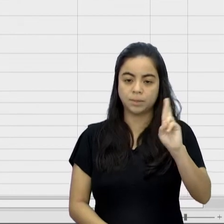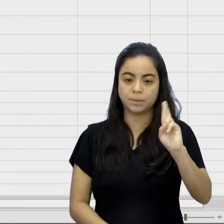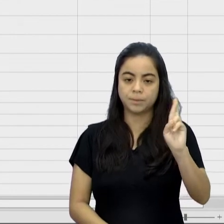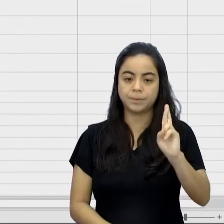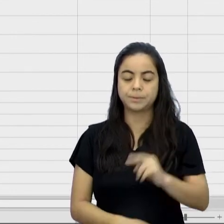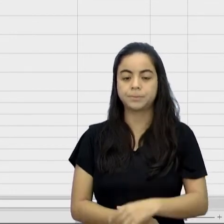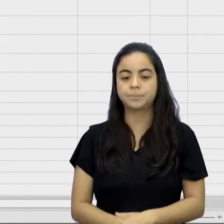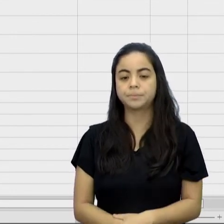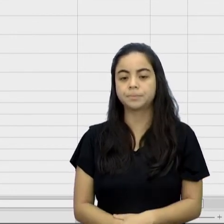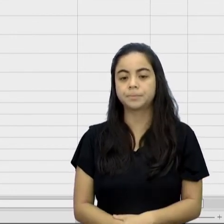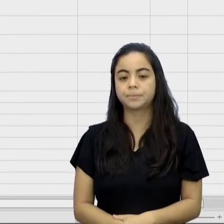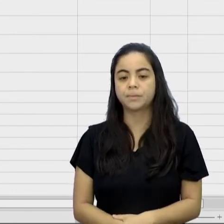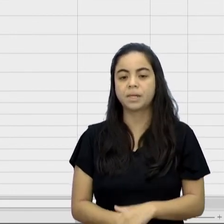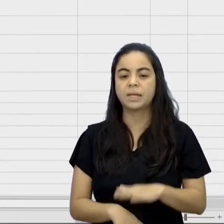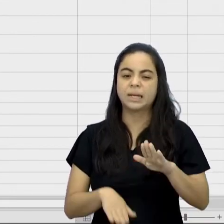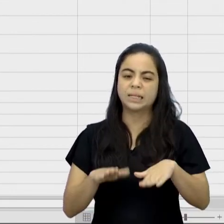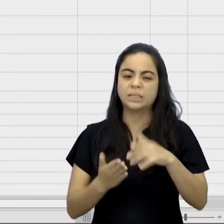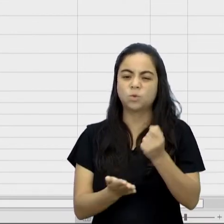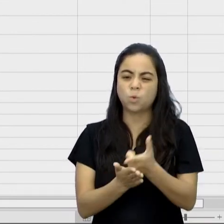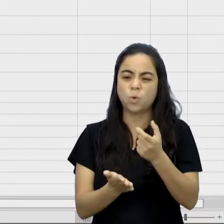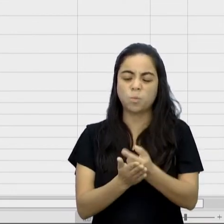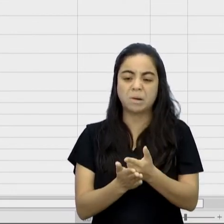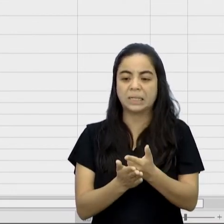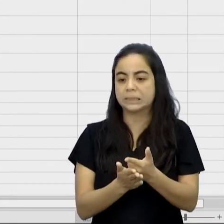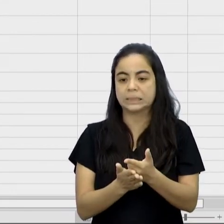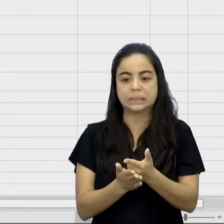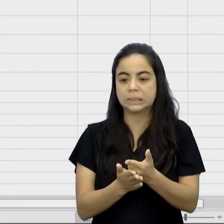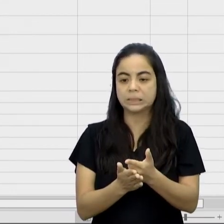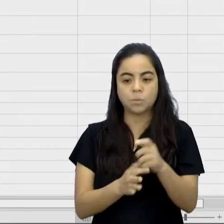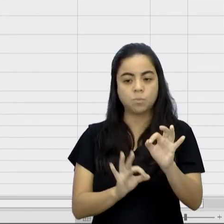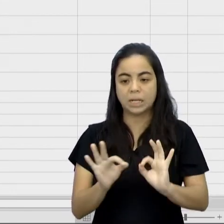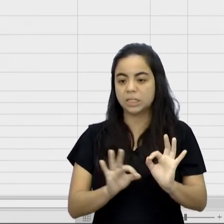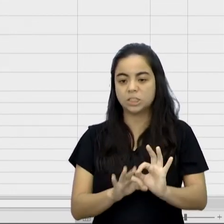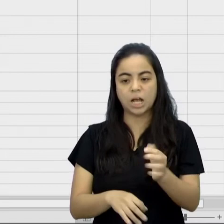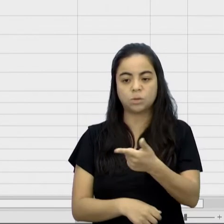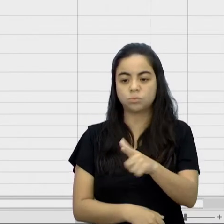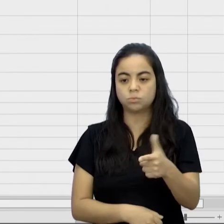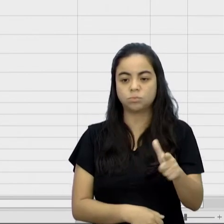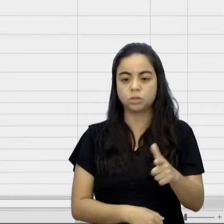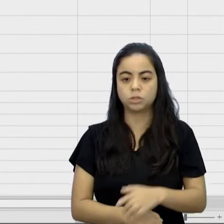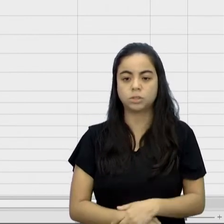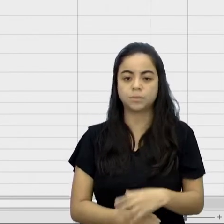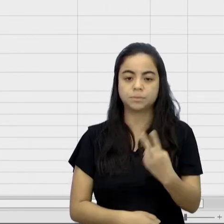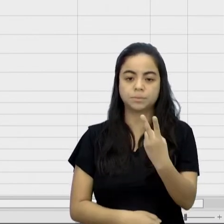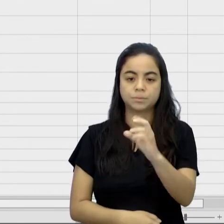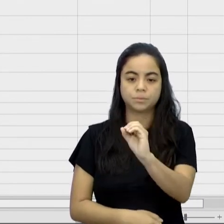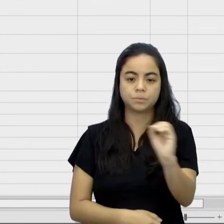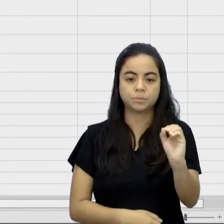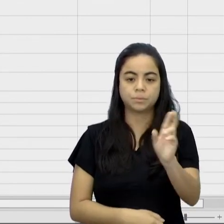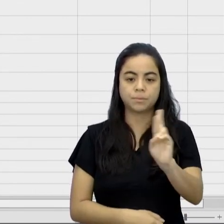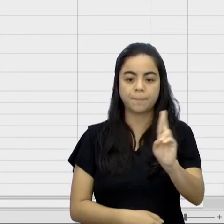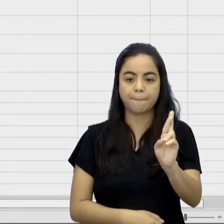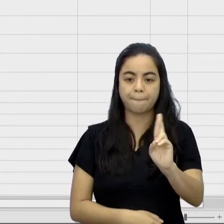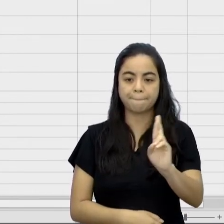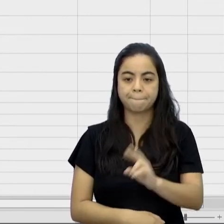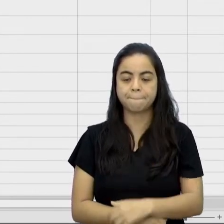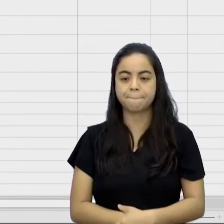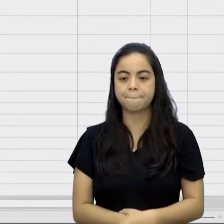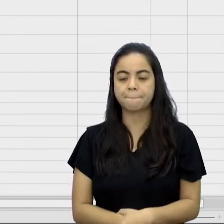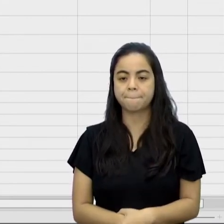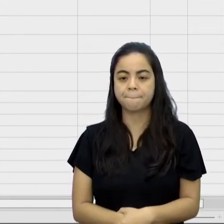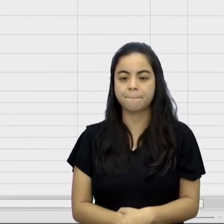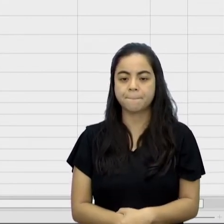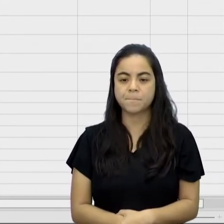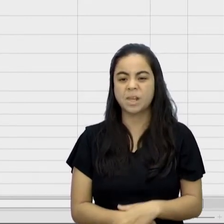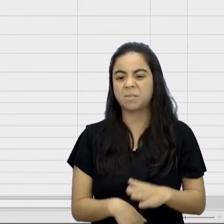tudo. Despesas não previstas. 200? 200. Gastou os 200? Gastamos 200. Tá bom, Até